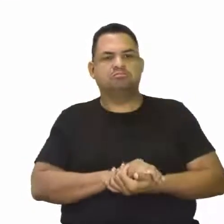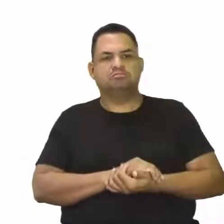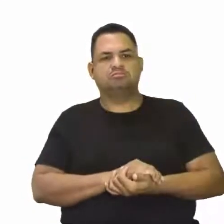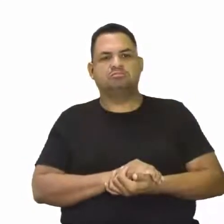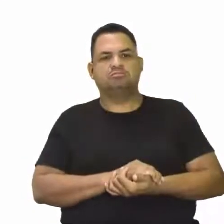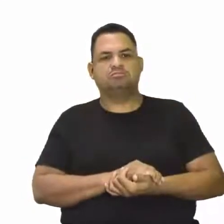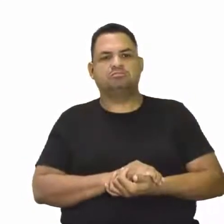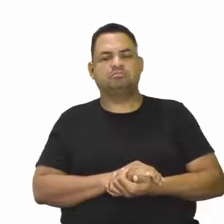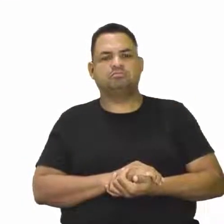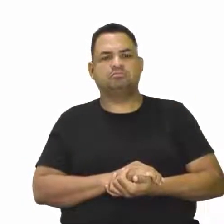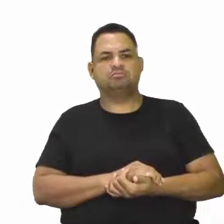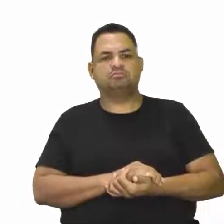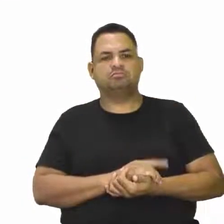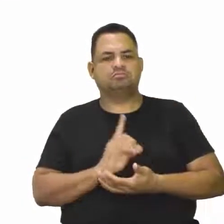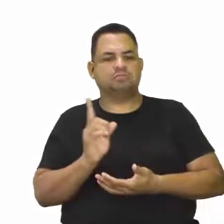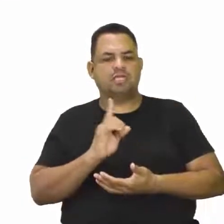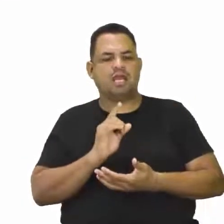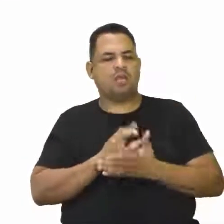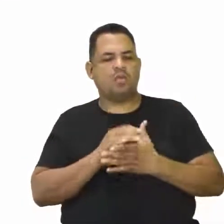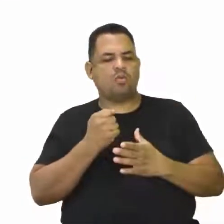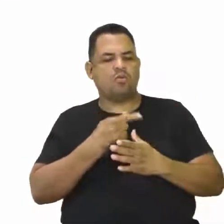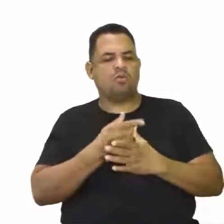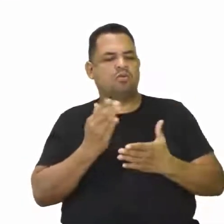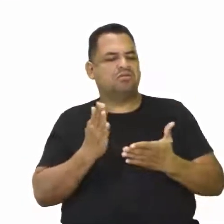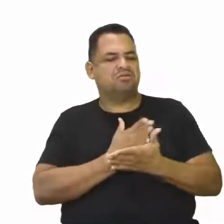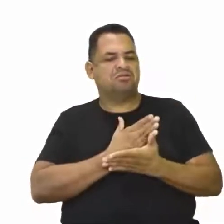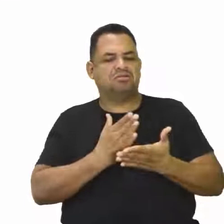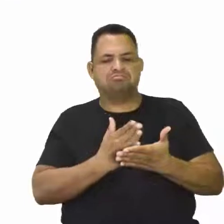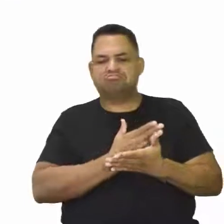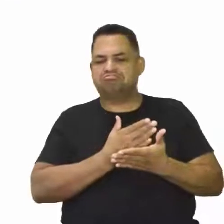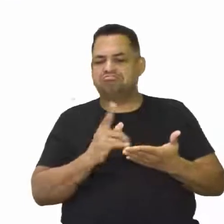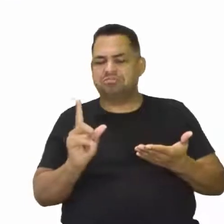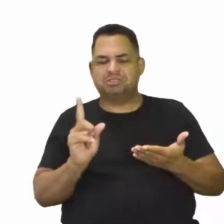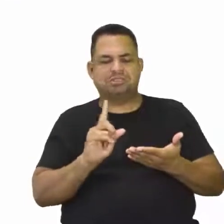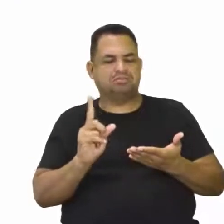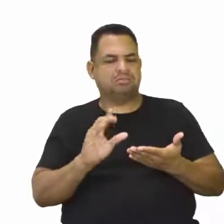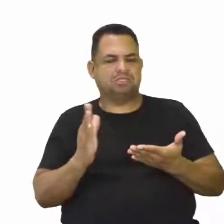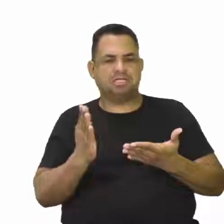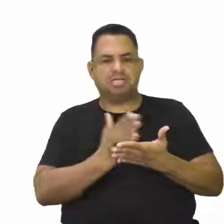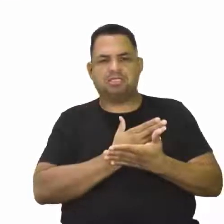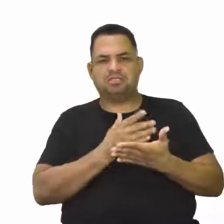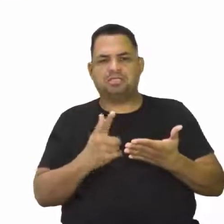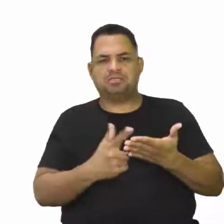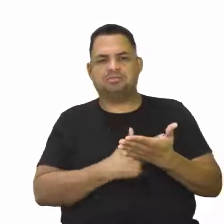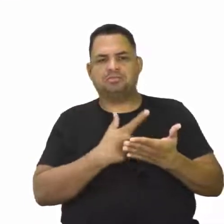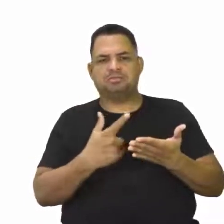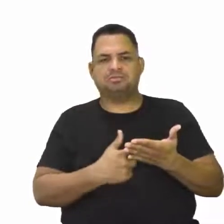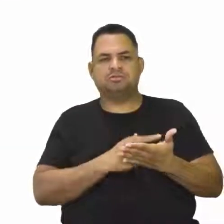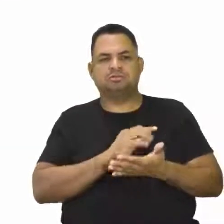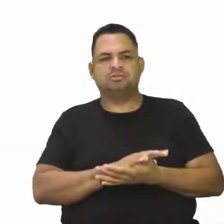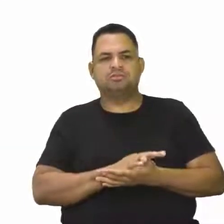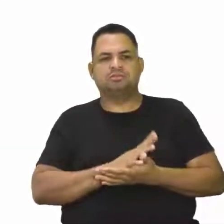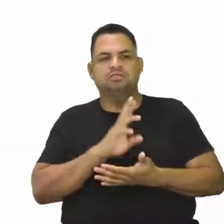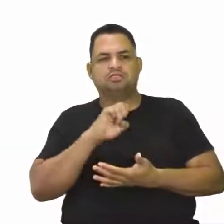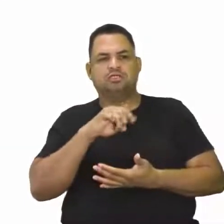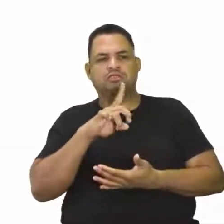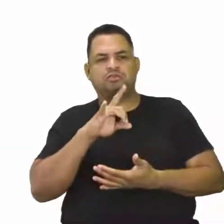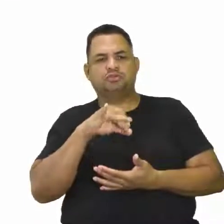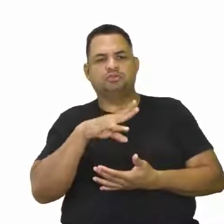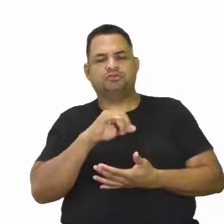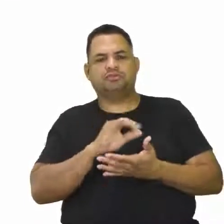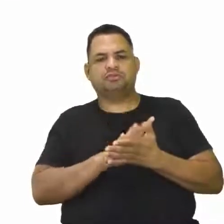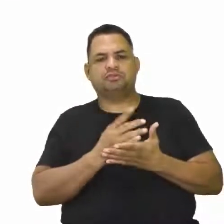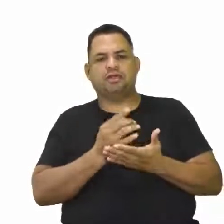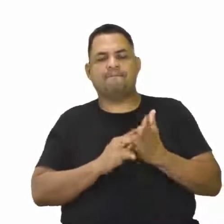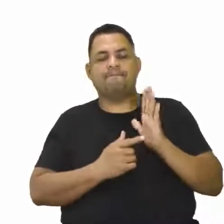nem os cadernos. As disyuntivas são conjunções que apresentam 2 ideias